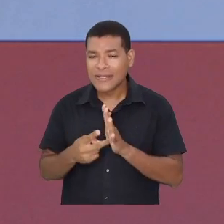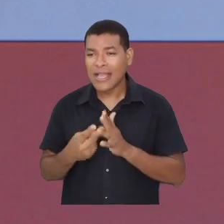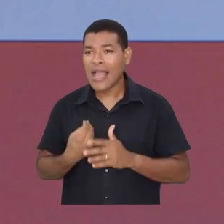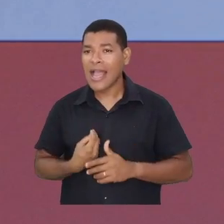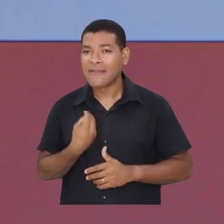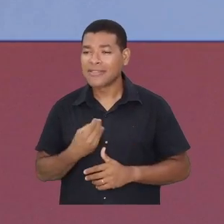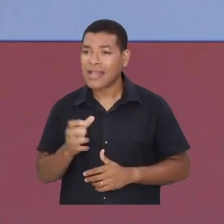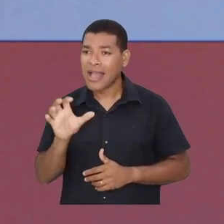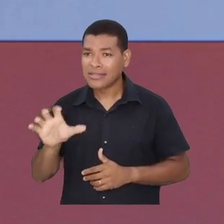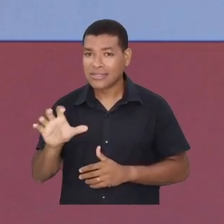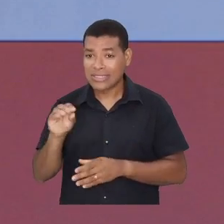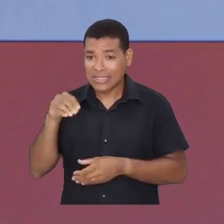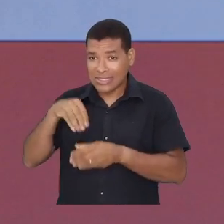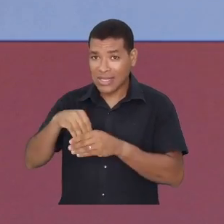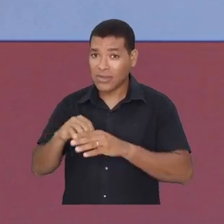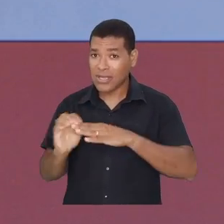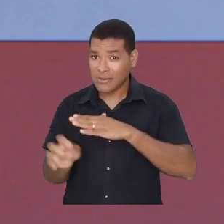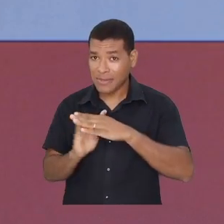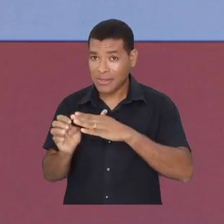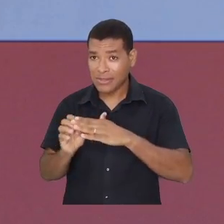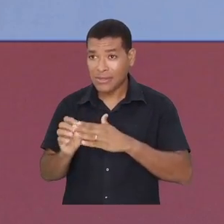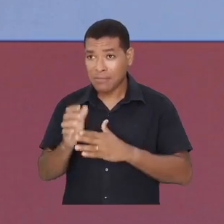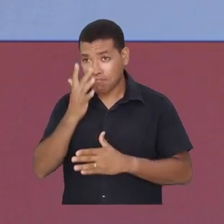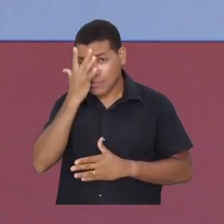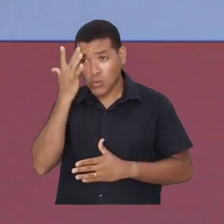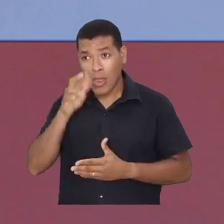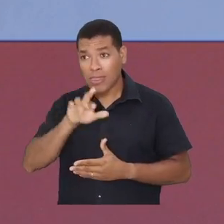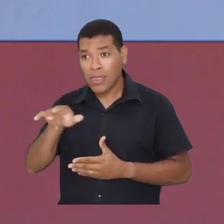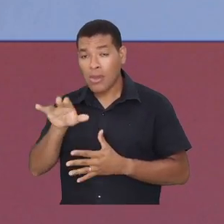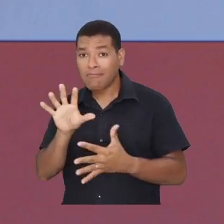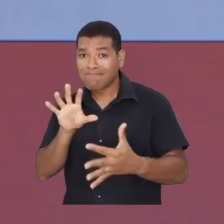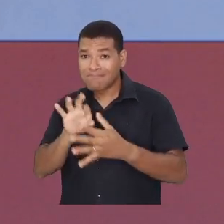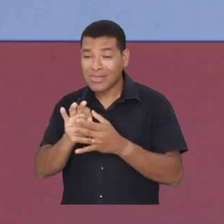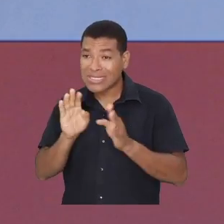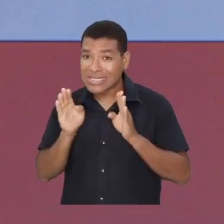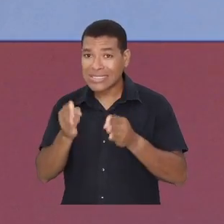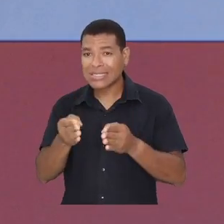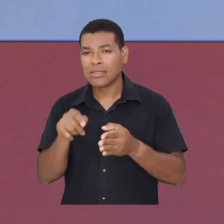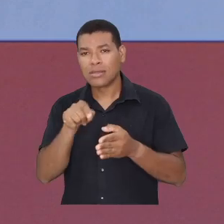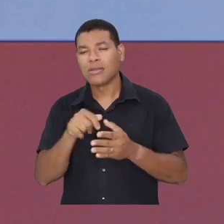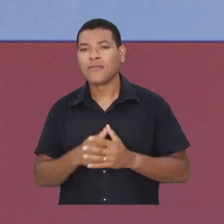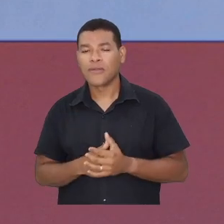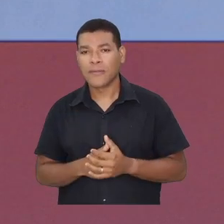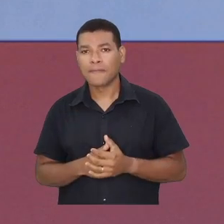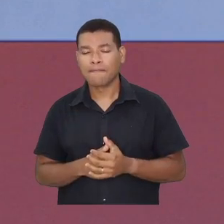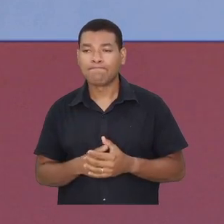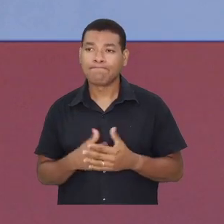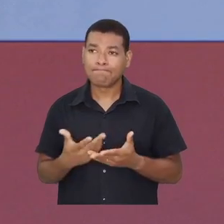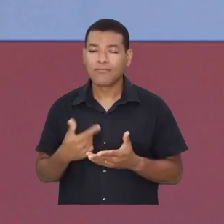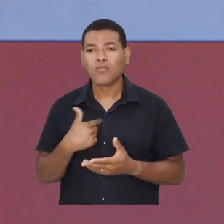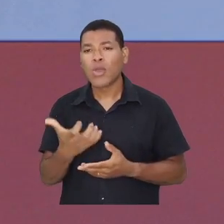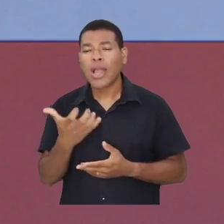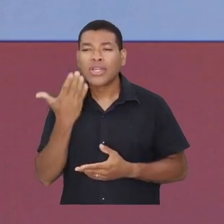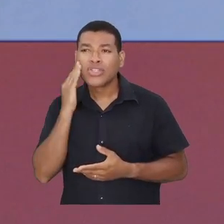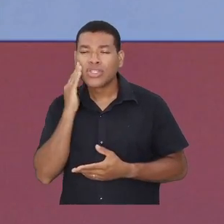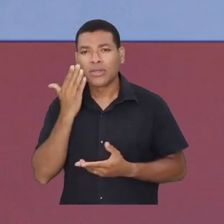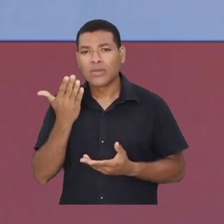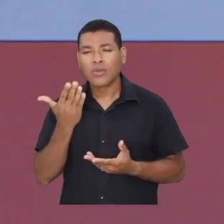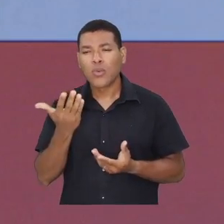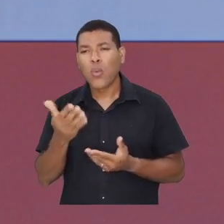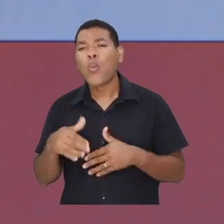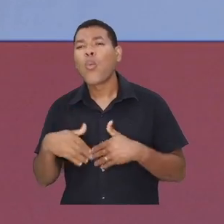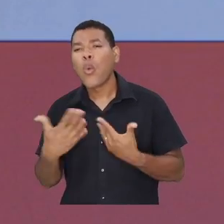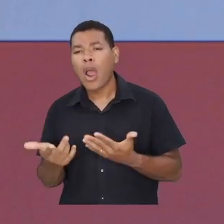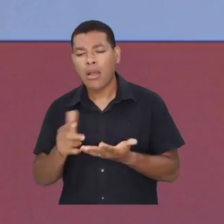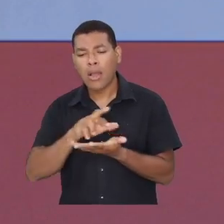vida como ela é da porta para dentro, né? Para quem não está diretamente ligado ali. Então, queria entender quais são